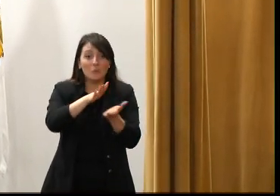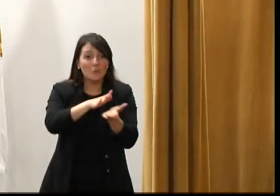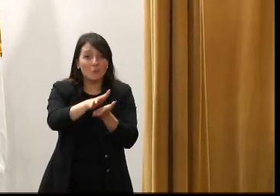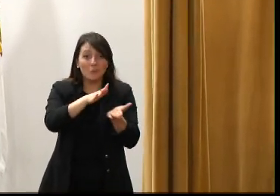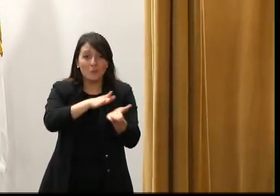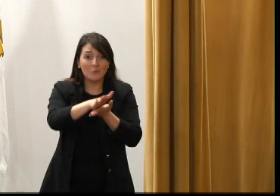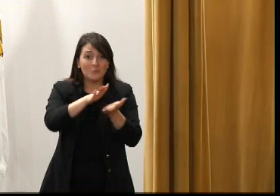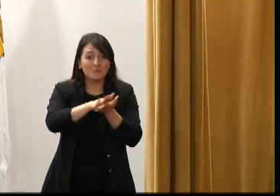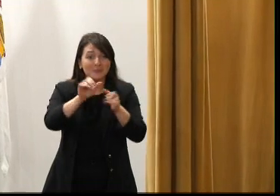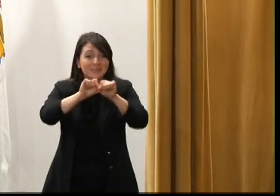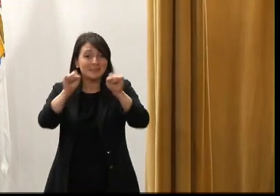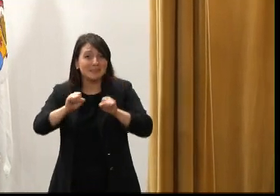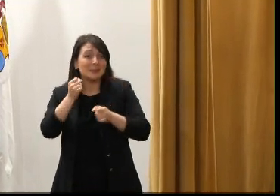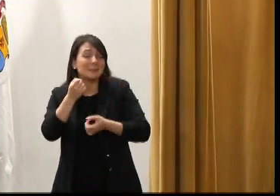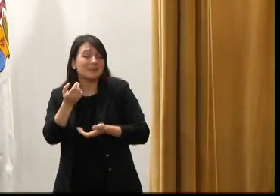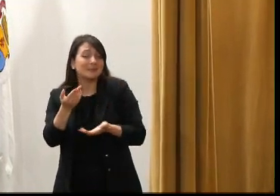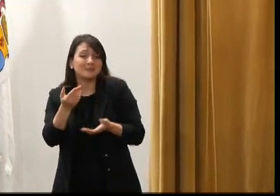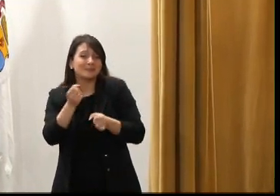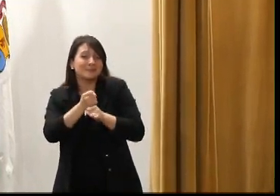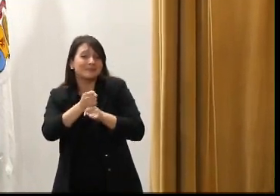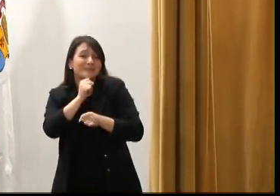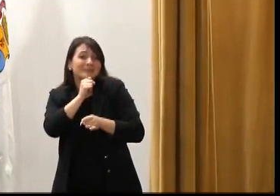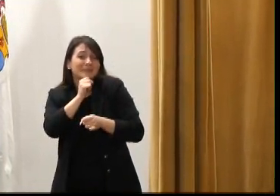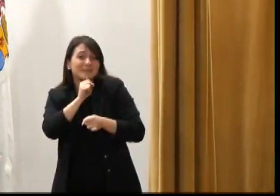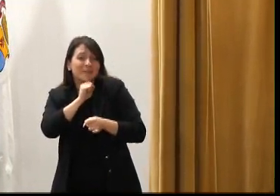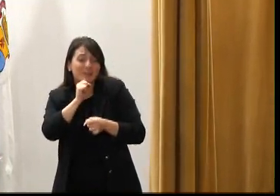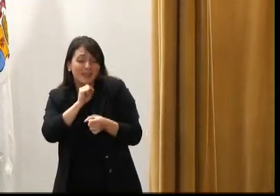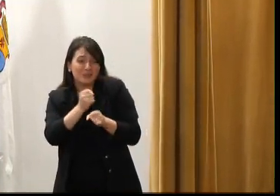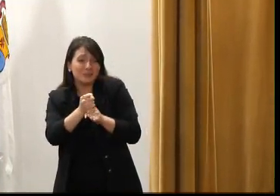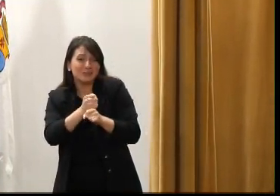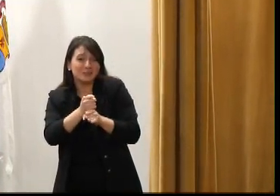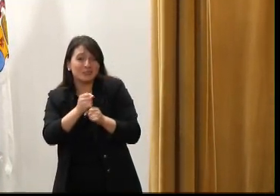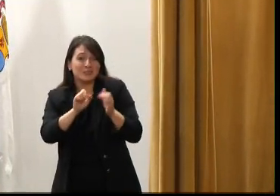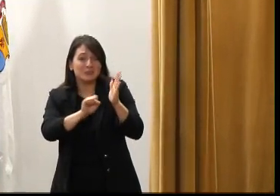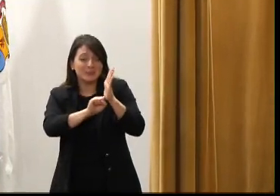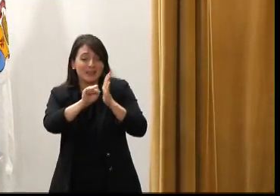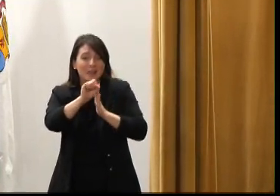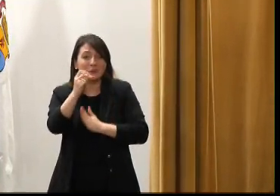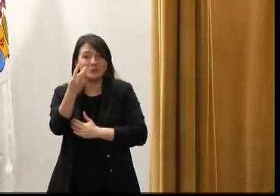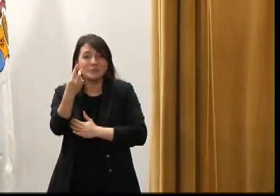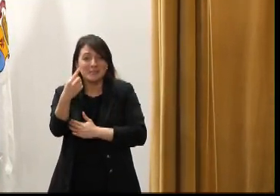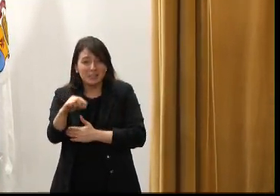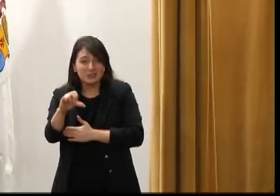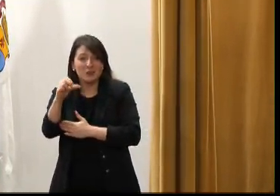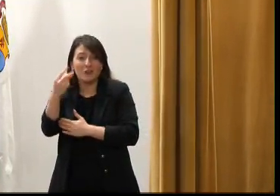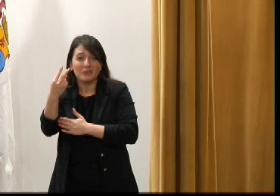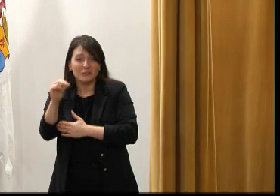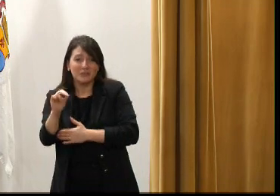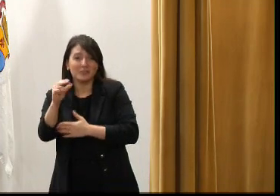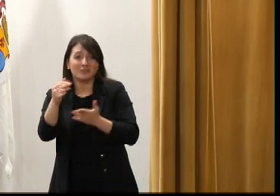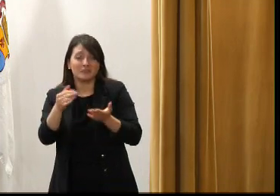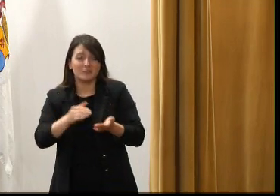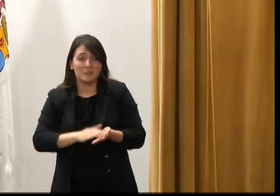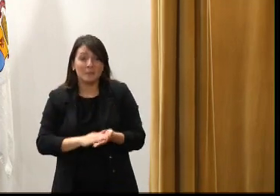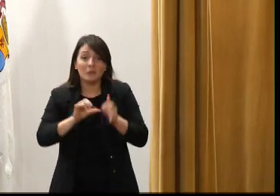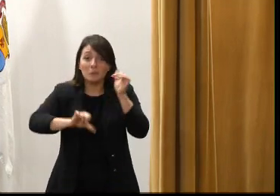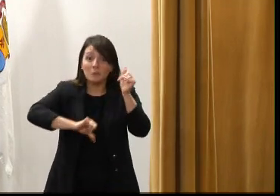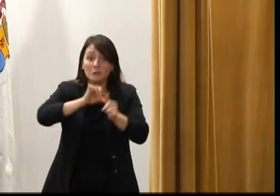Sistemas antigos do século XIX, do século XX. Nós não só temos que mudar a matriz